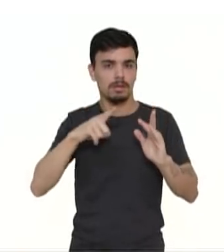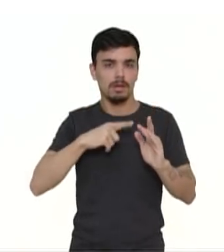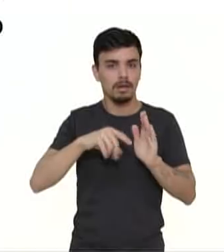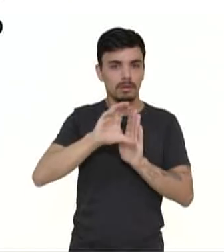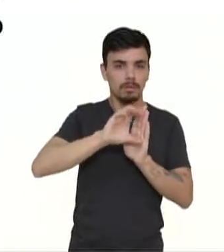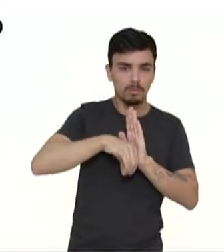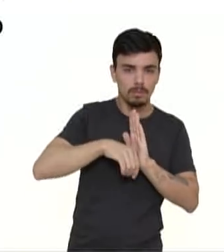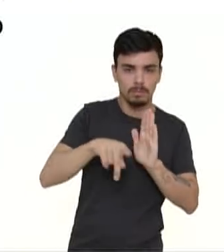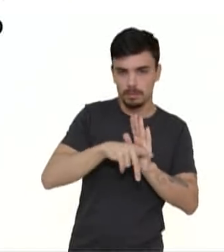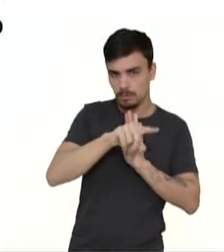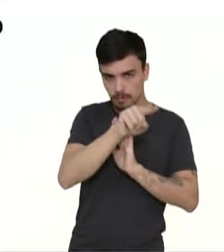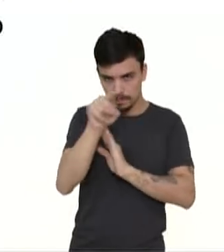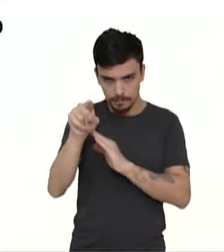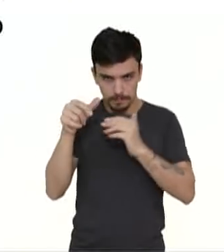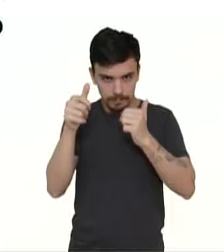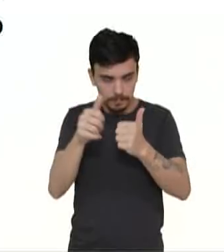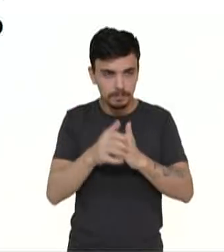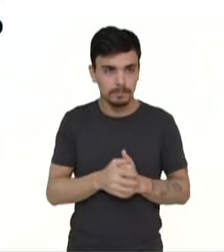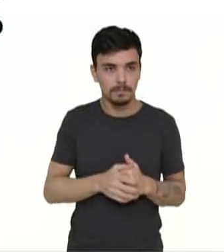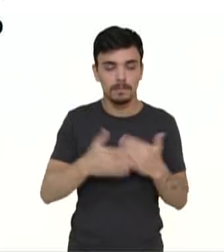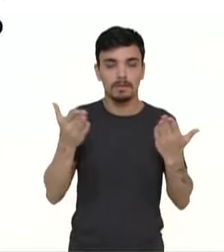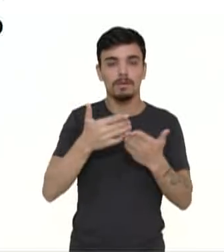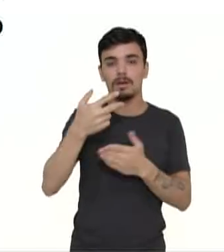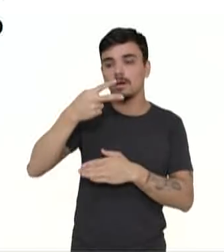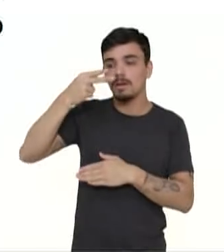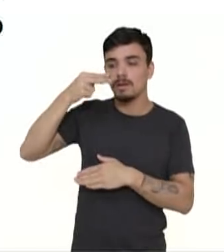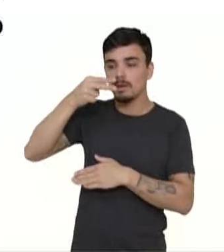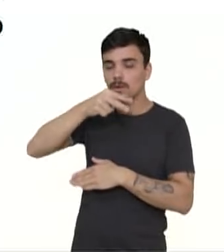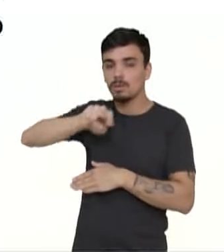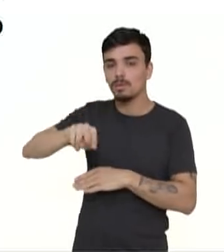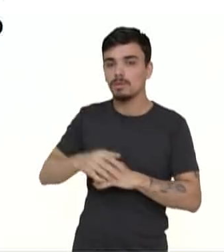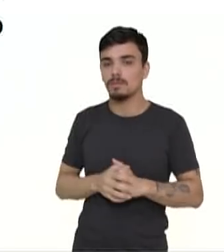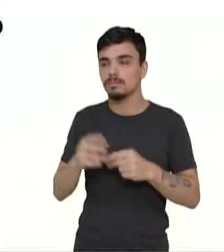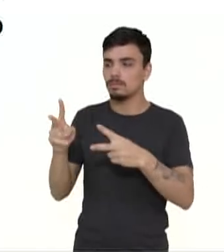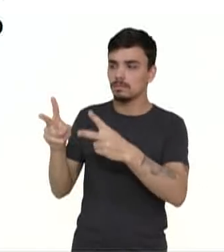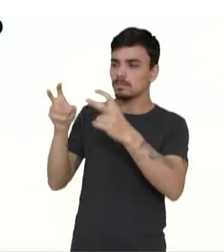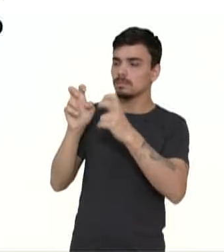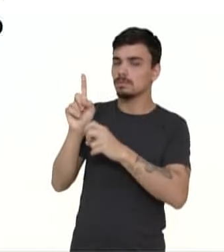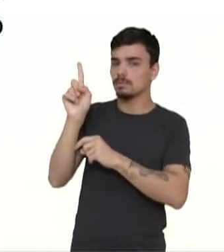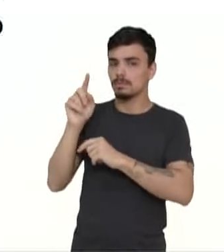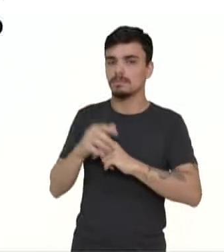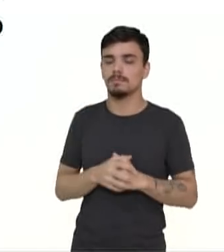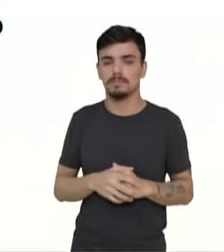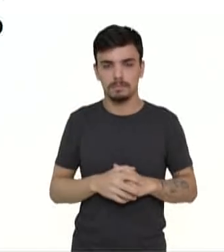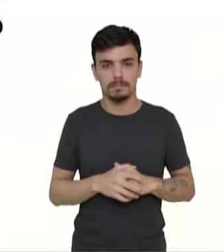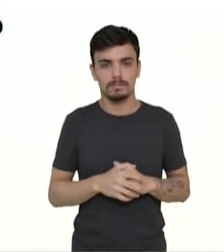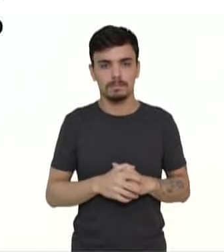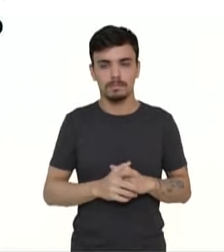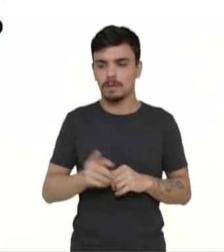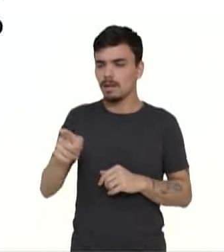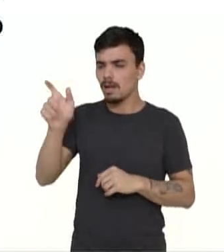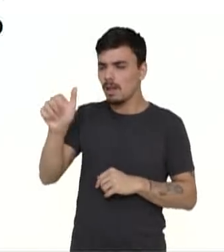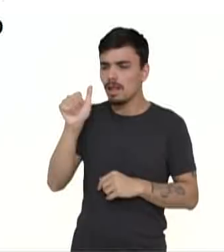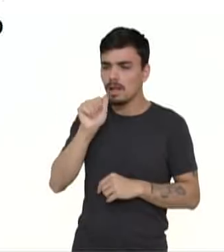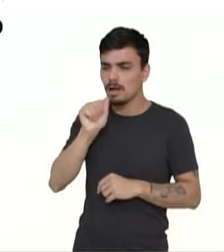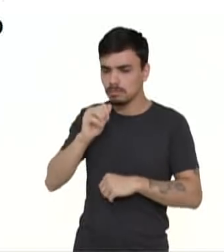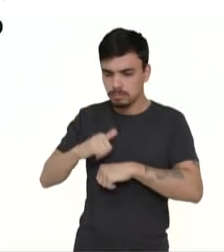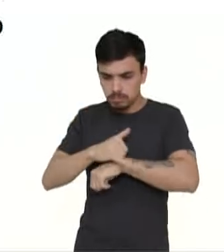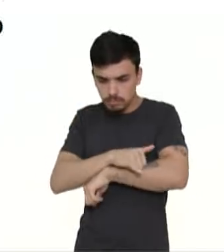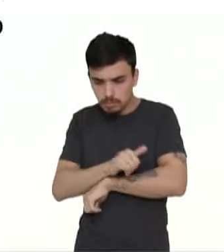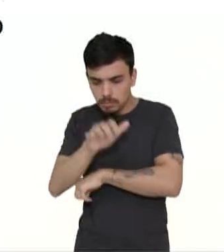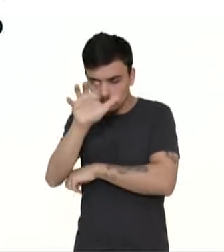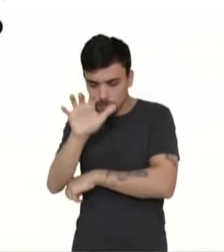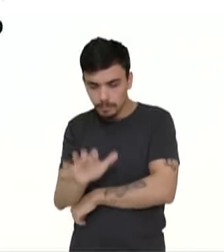de vocês, certo? Vamos ler mais um? Observem aqui agora, vamos ler. Ela era gorda,